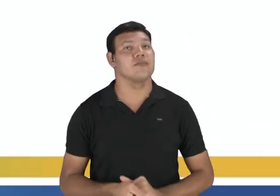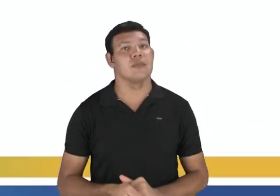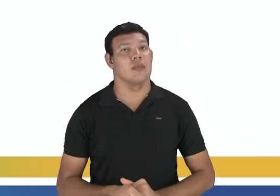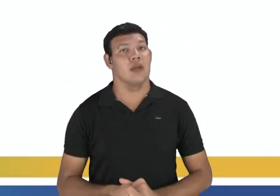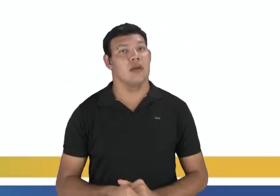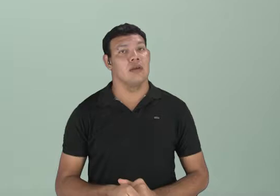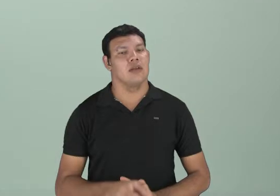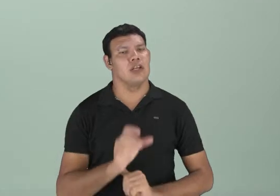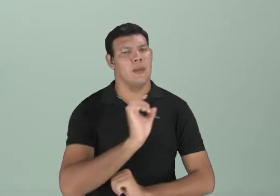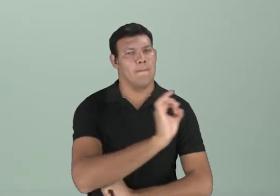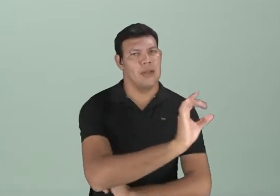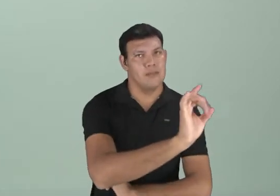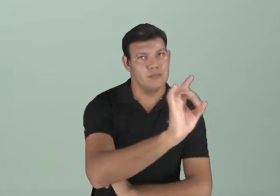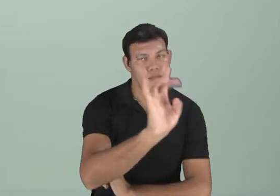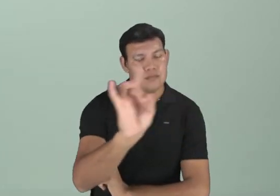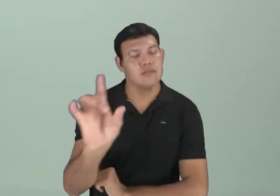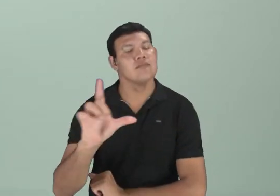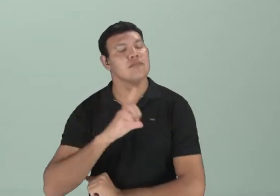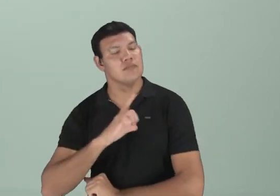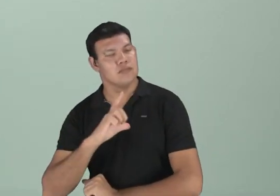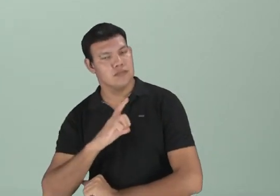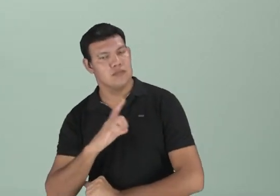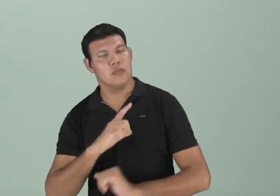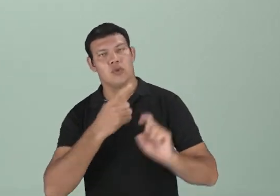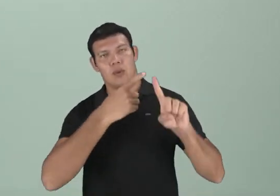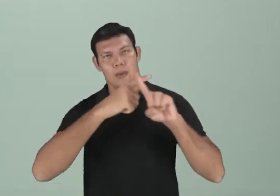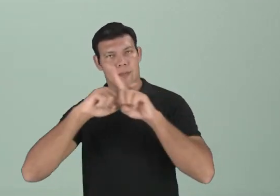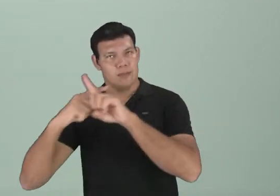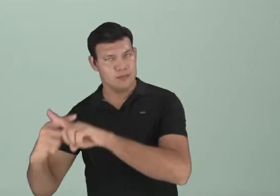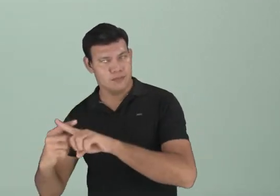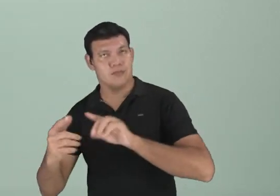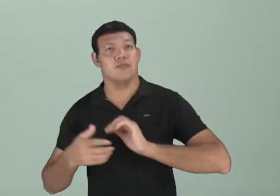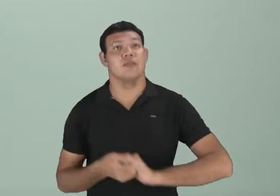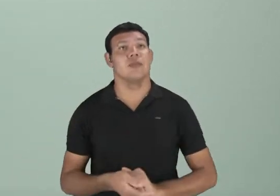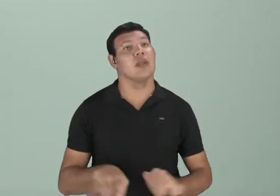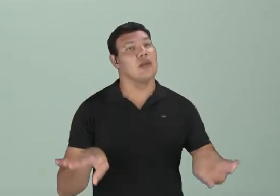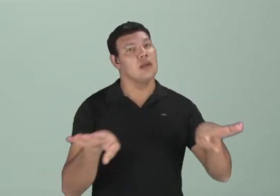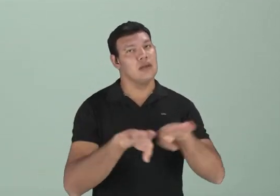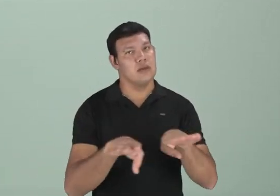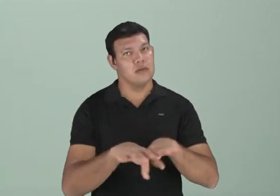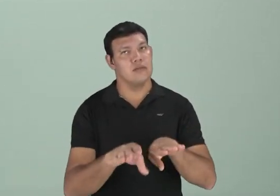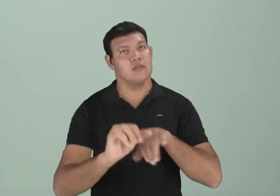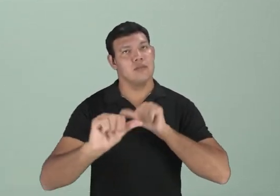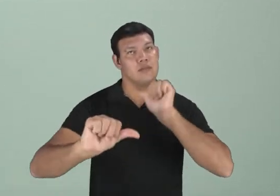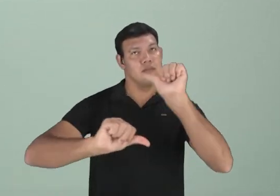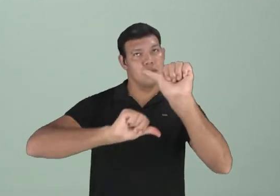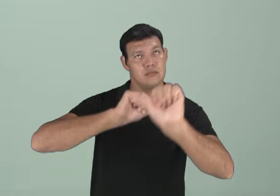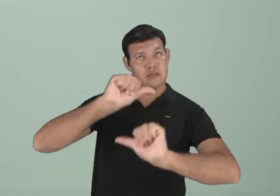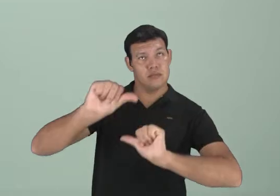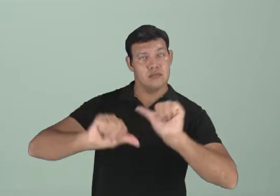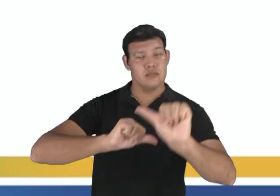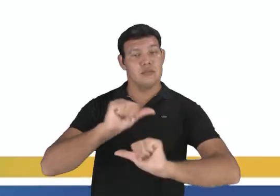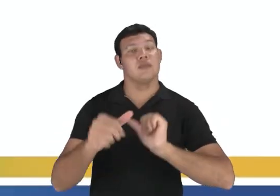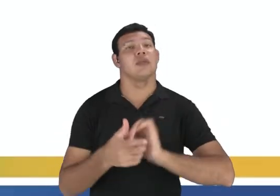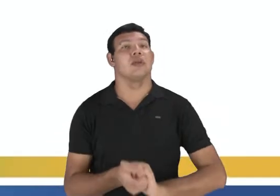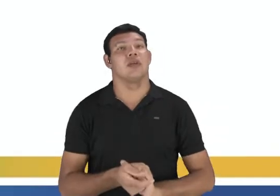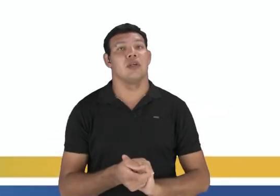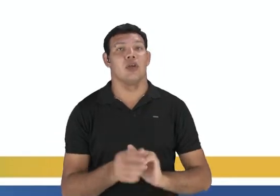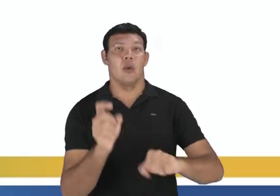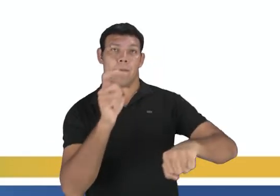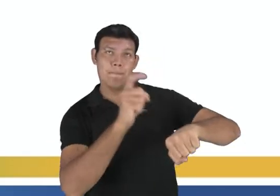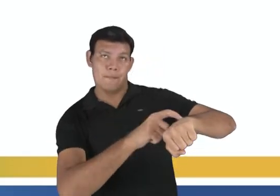elas têm os múltiplos e submúltiplos. Nós temos também as conversões entre a unidade de medida de